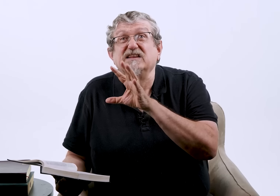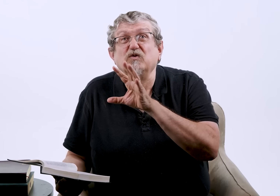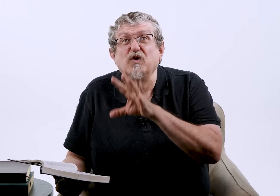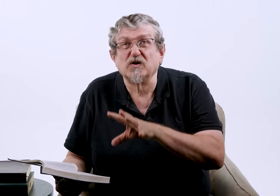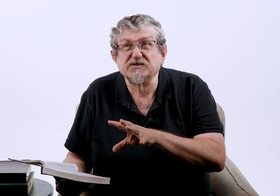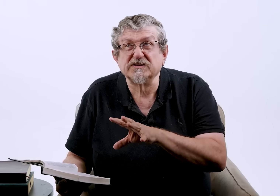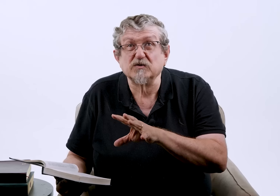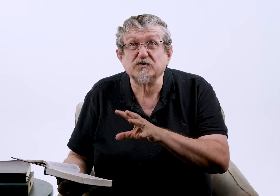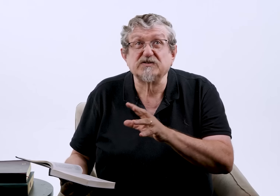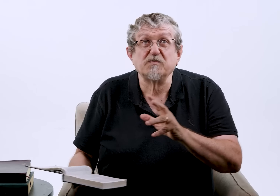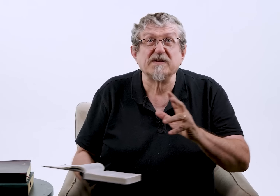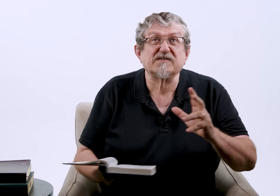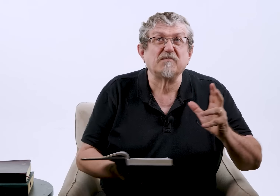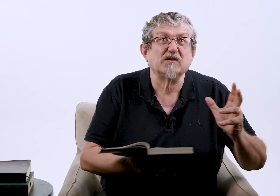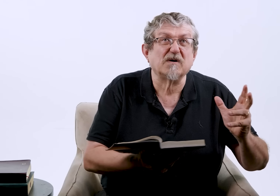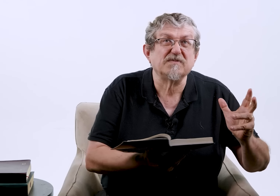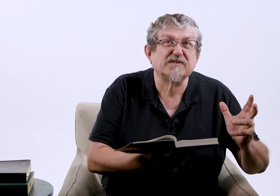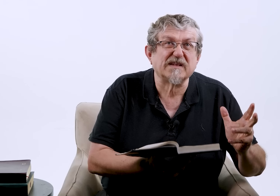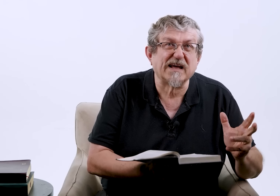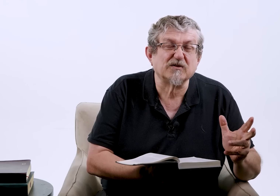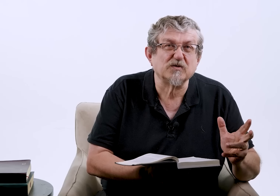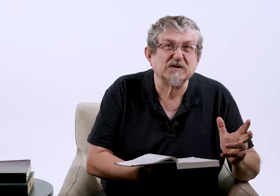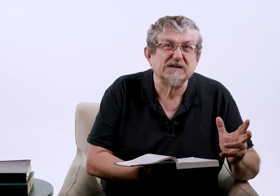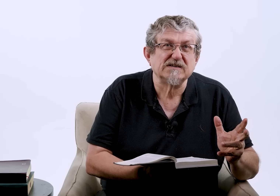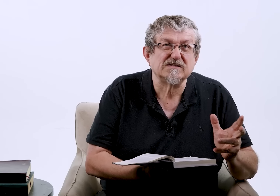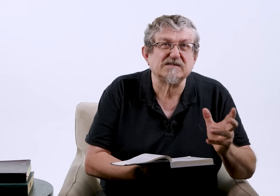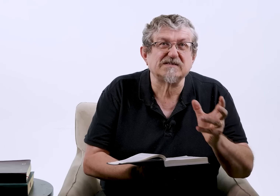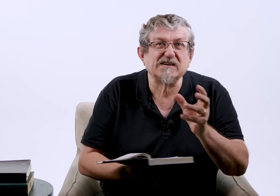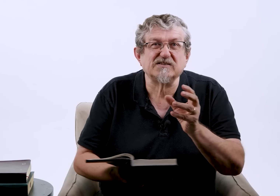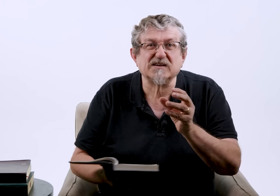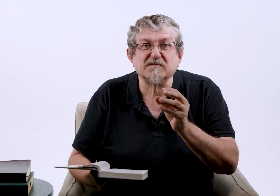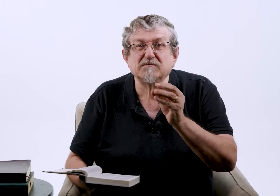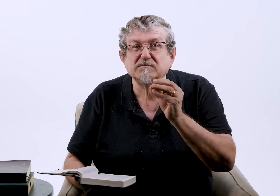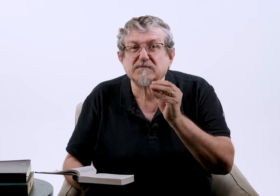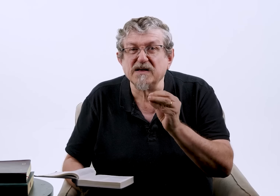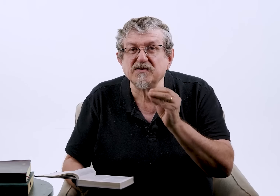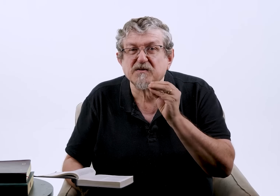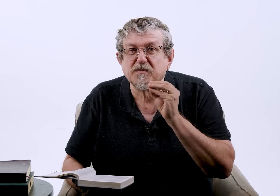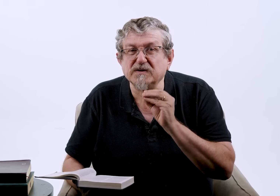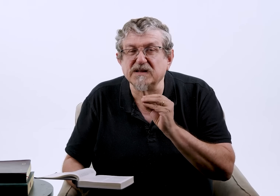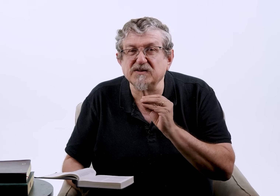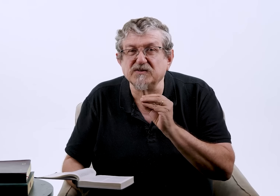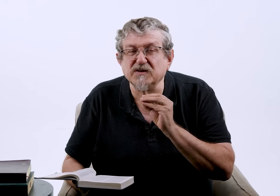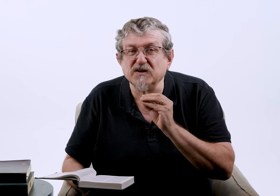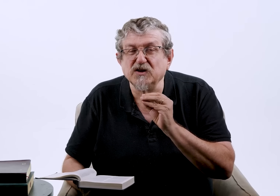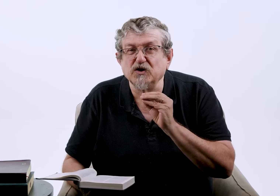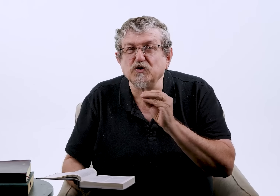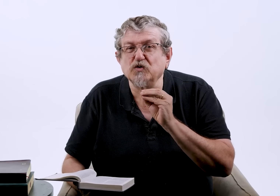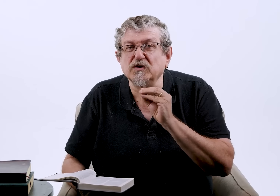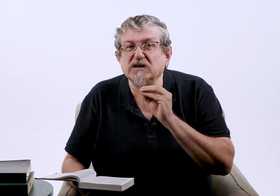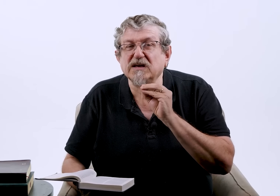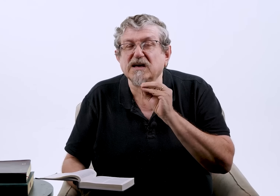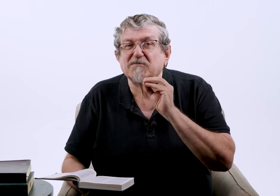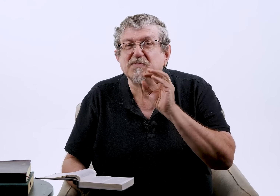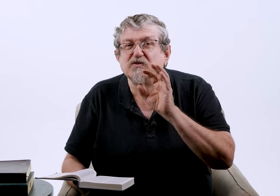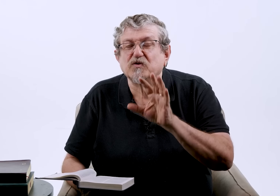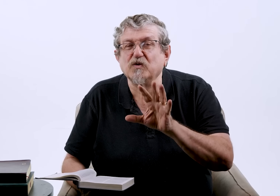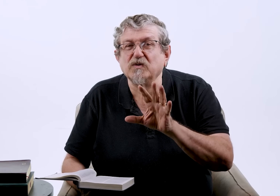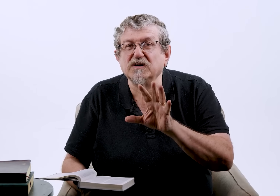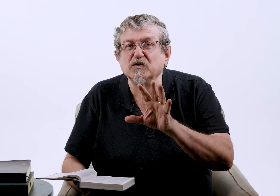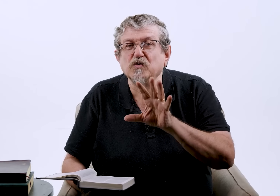ideia teológica, o seu pensamento abstrato seja mais importante do